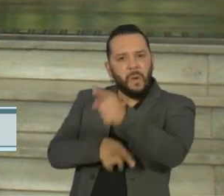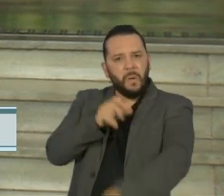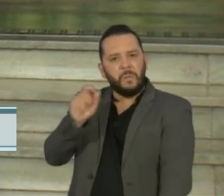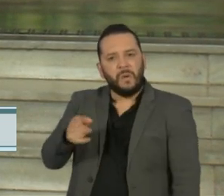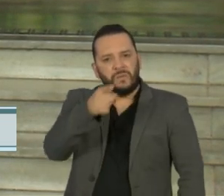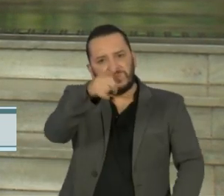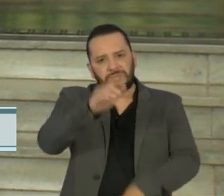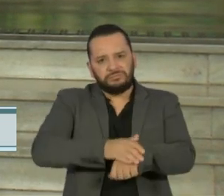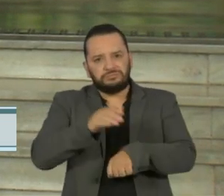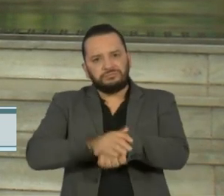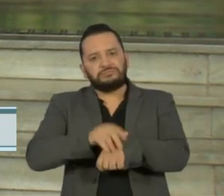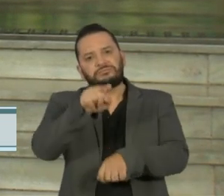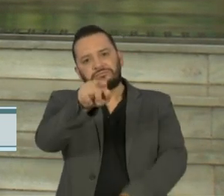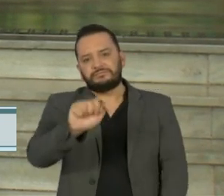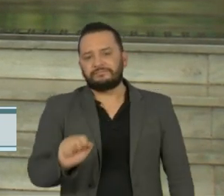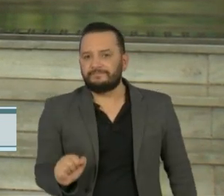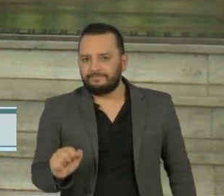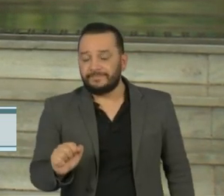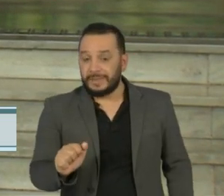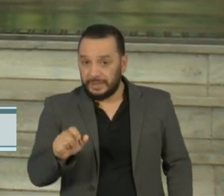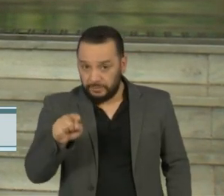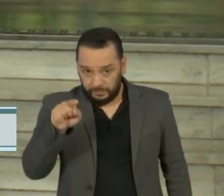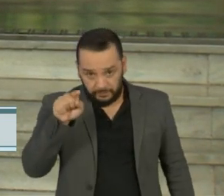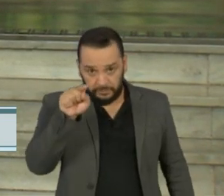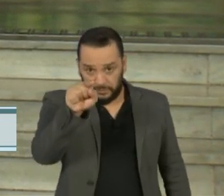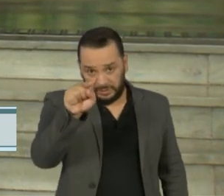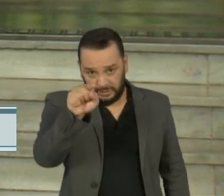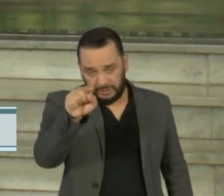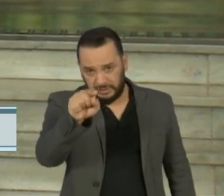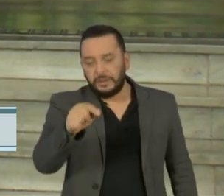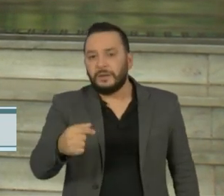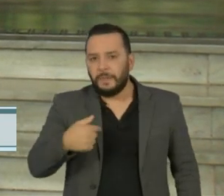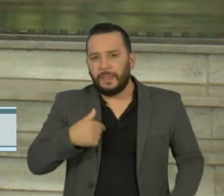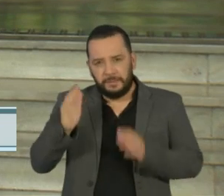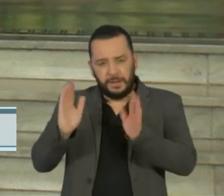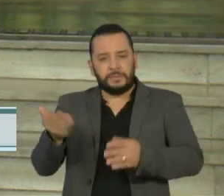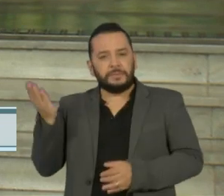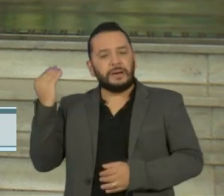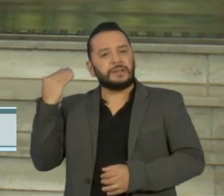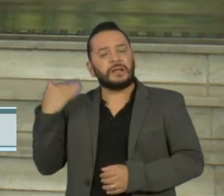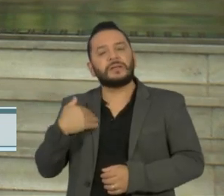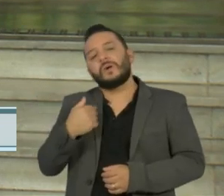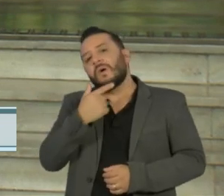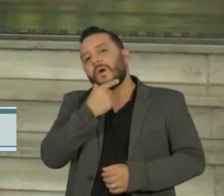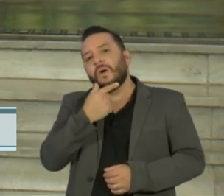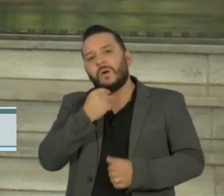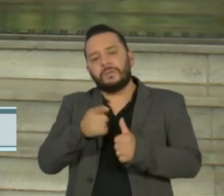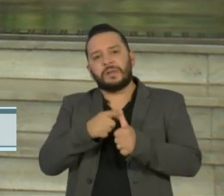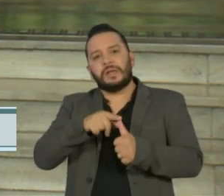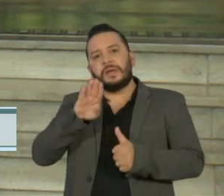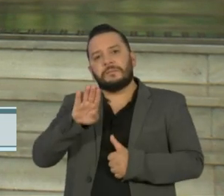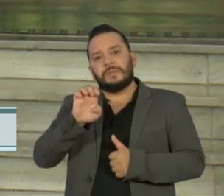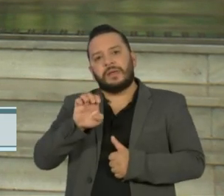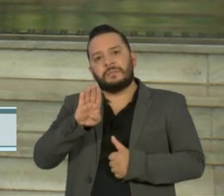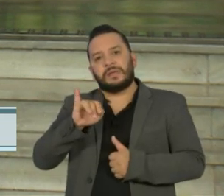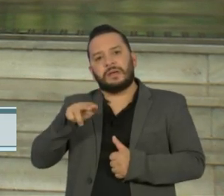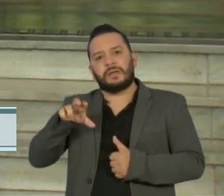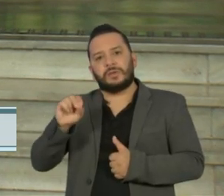Como o senhor fez e continua a fazer, fez com Gustavo Bebiano, fez com Santos